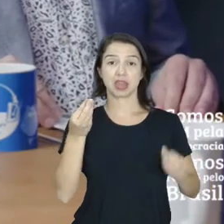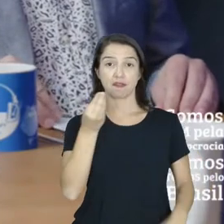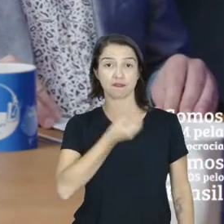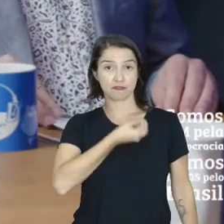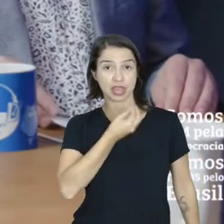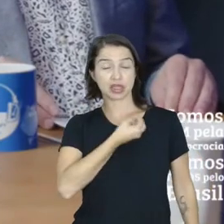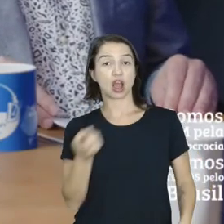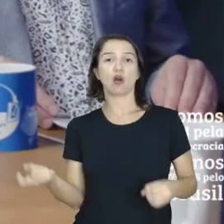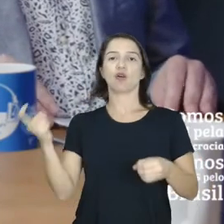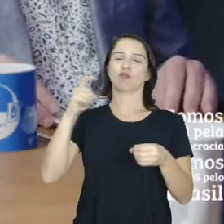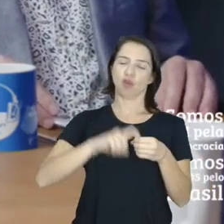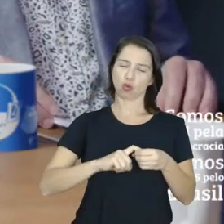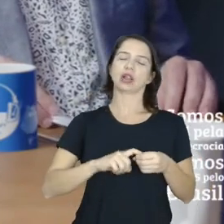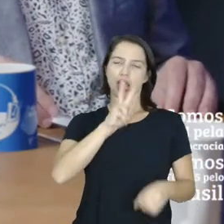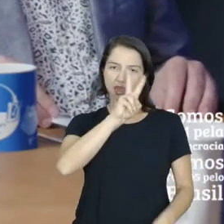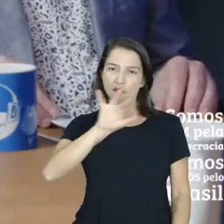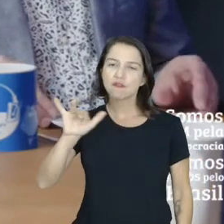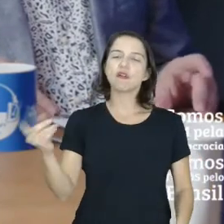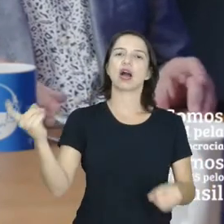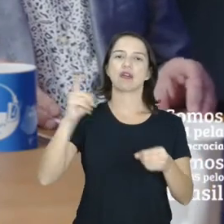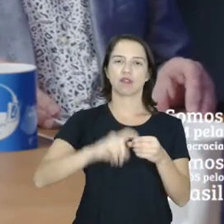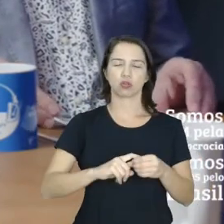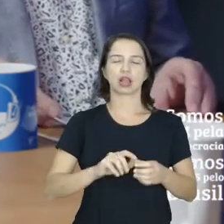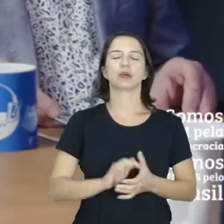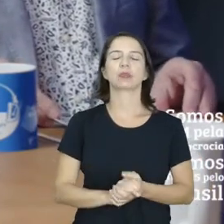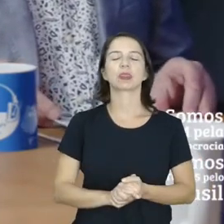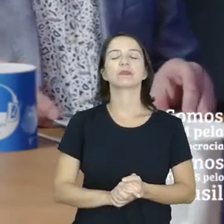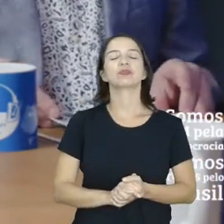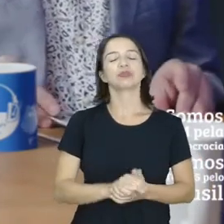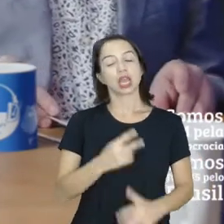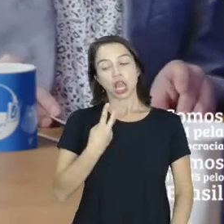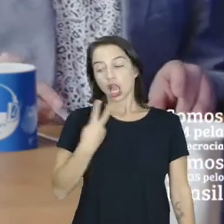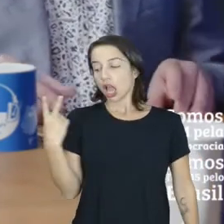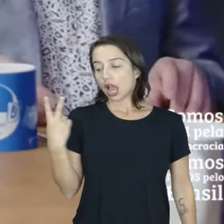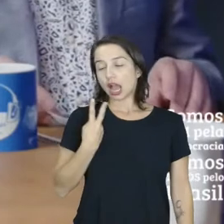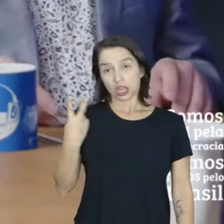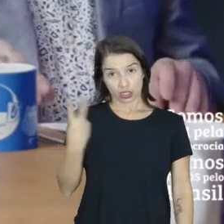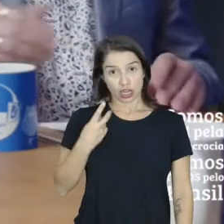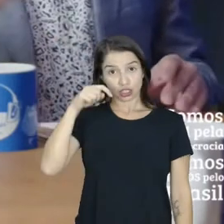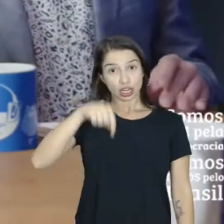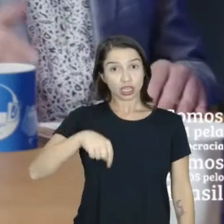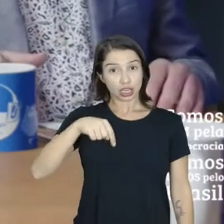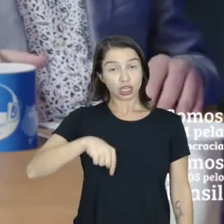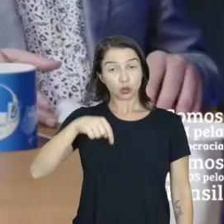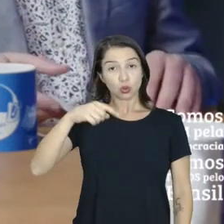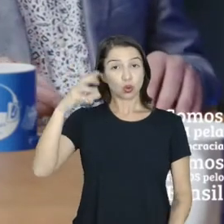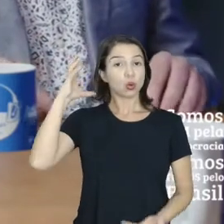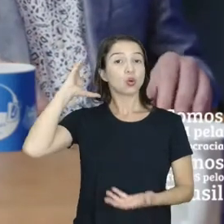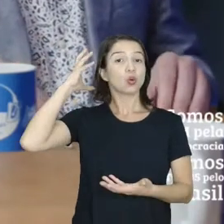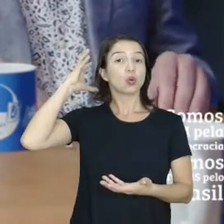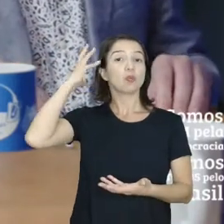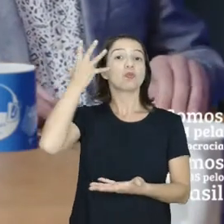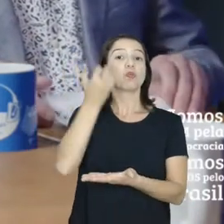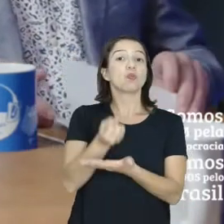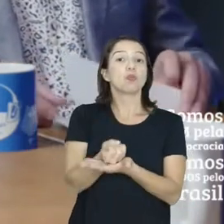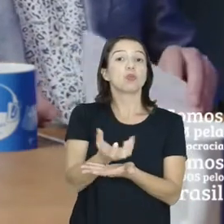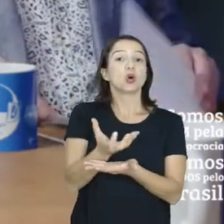nessa parceria ou nessa dupla aí. Não vamos falar sertaneja, porque